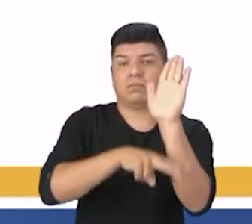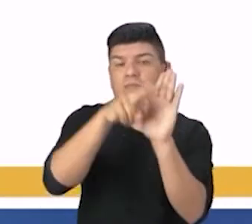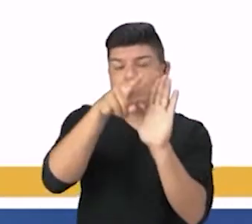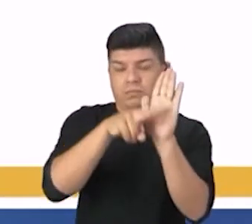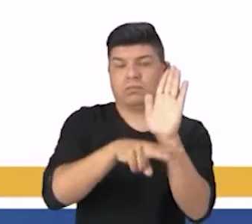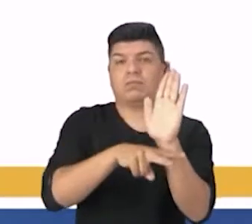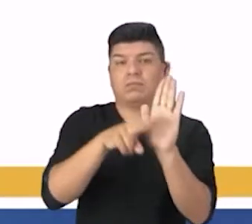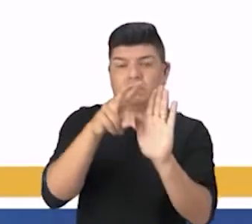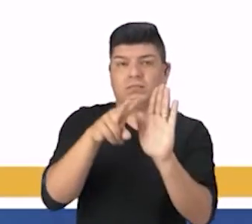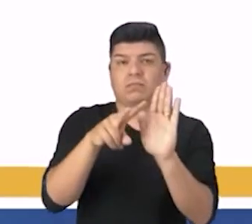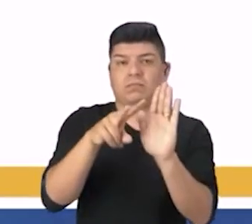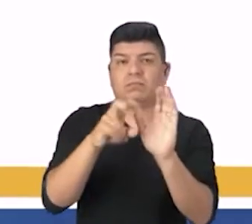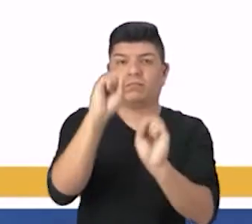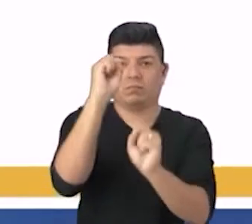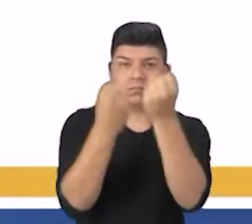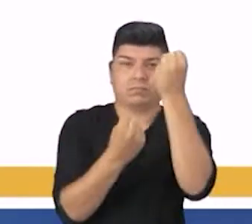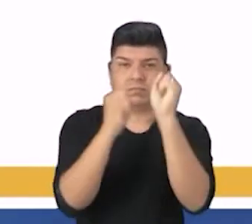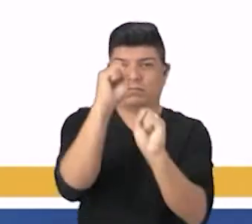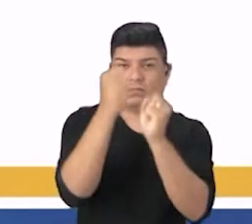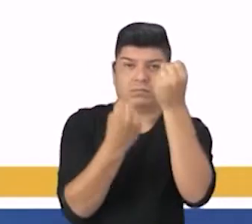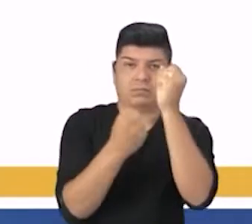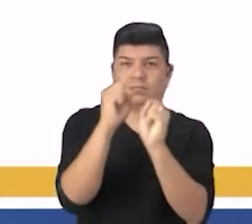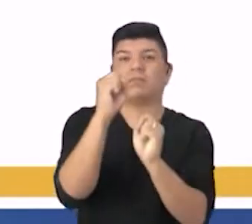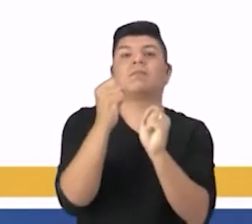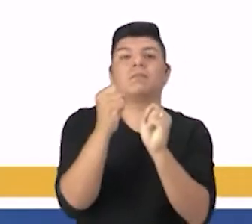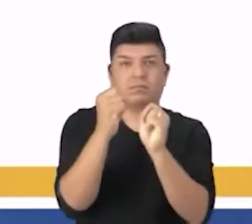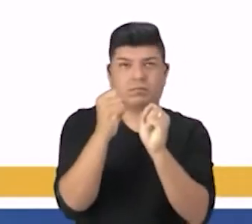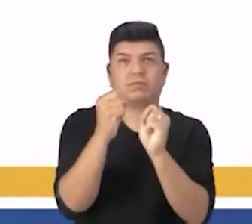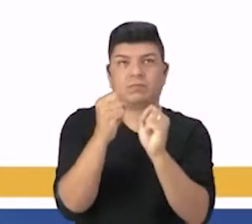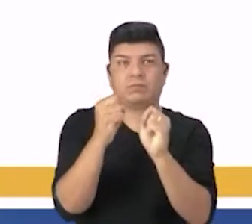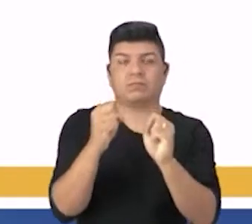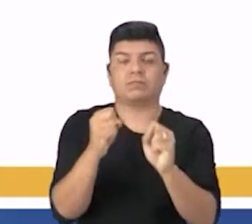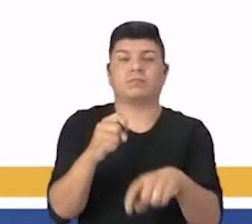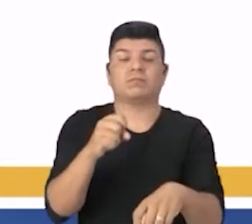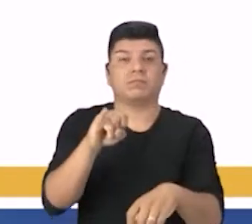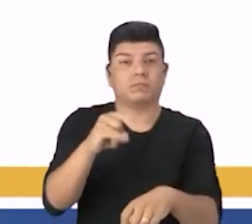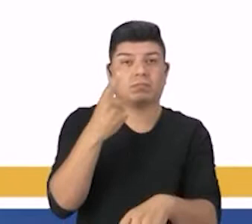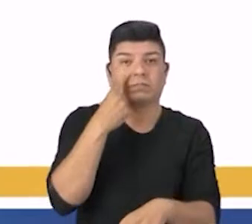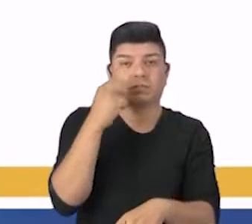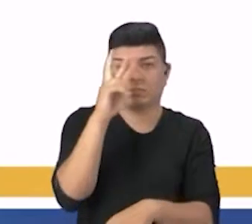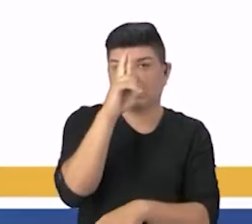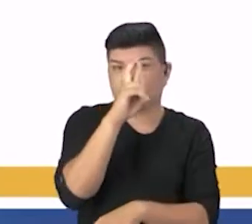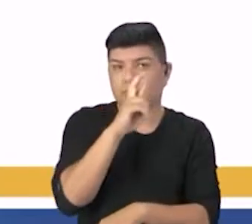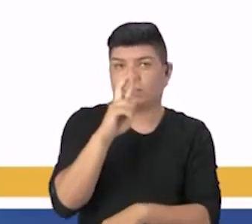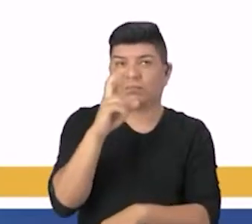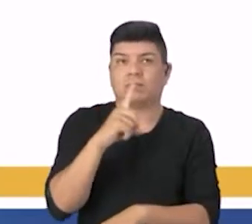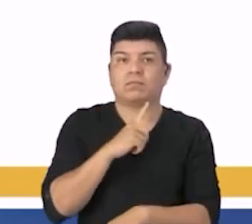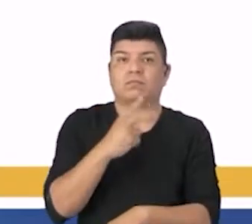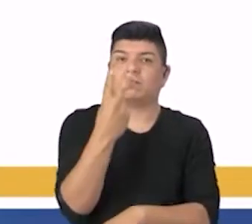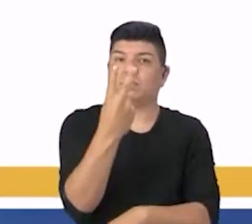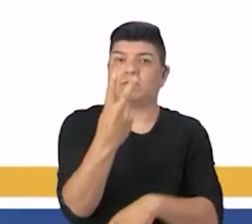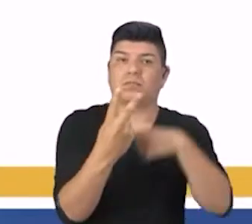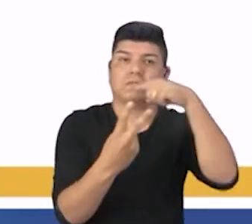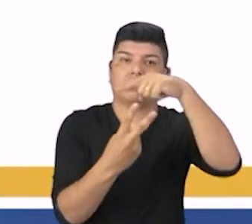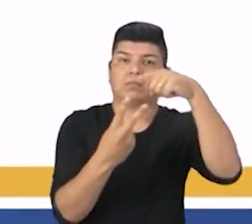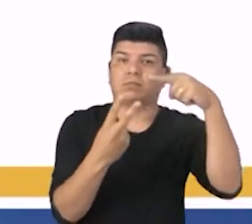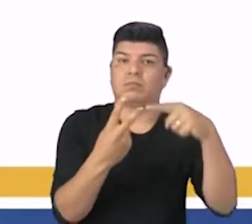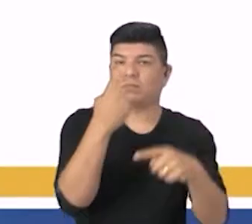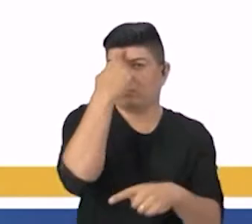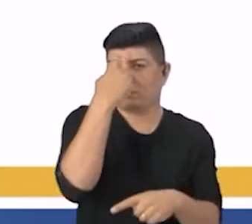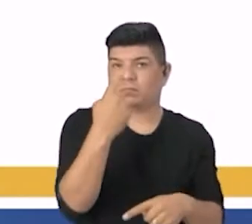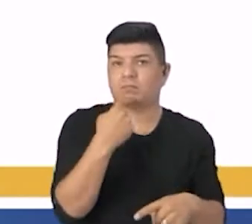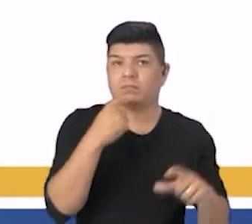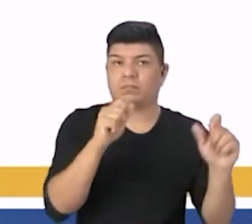EA posição da máquina durante a colheita então se você observar eu tenho duas imagens uma que